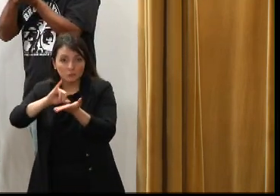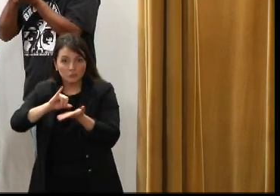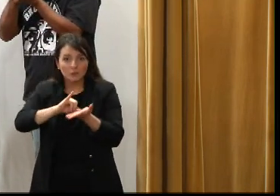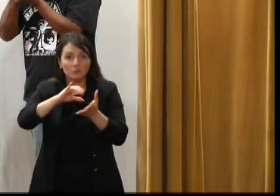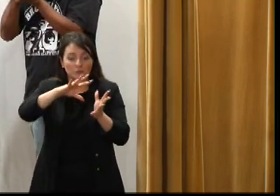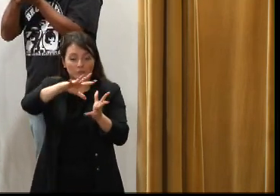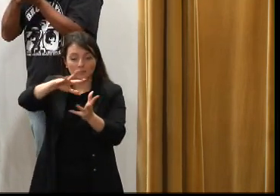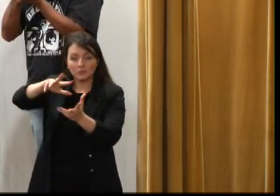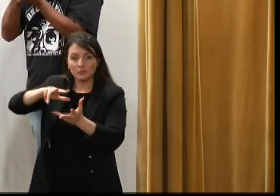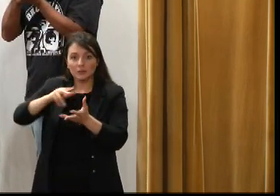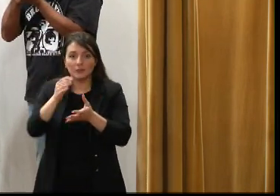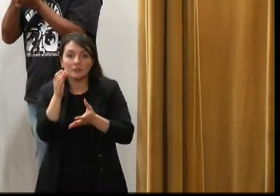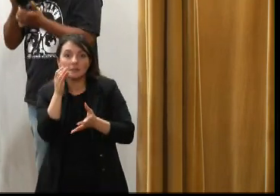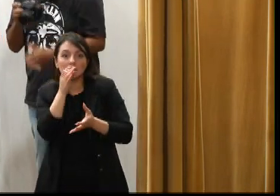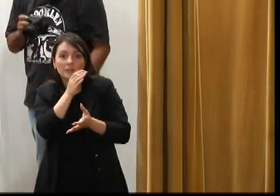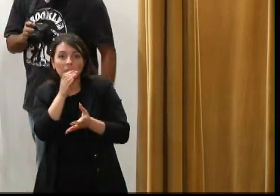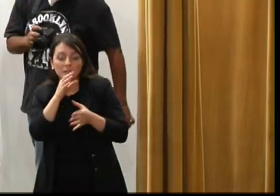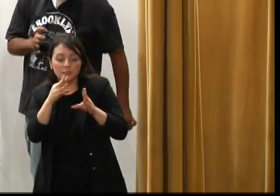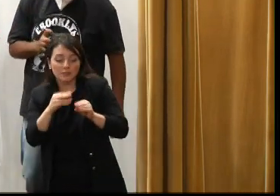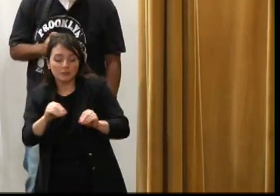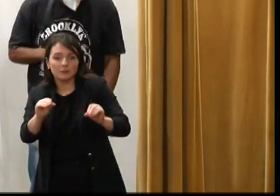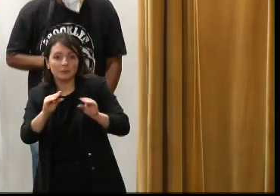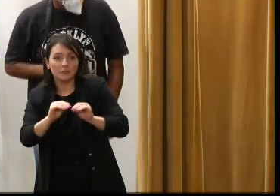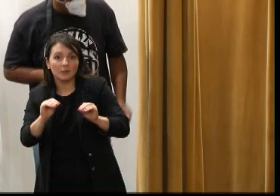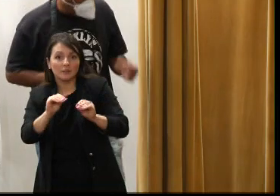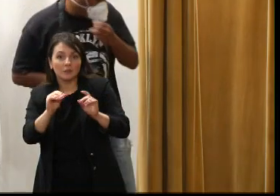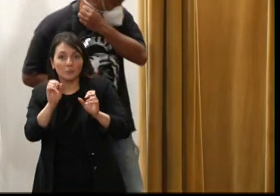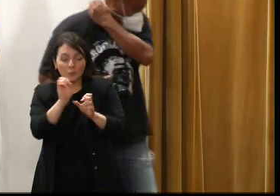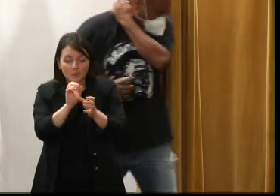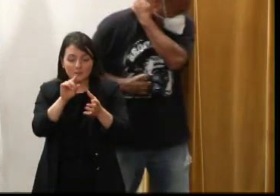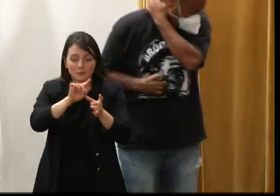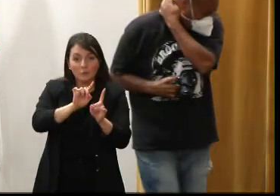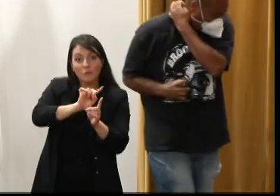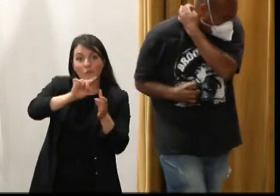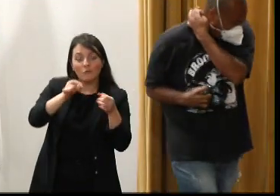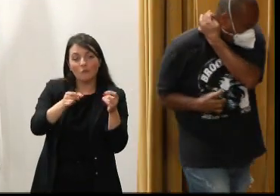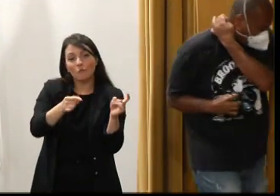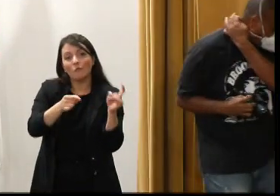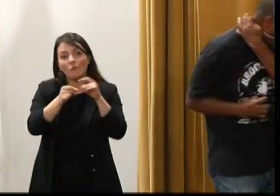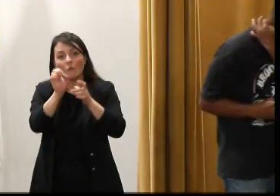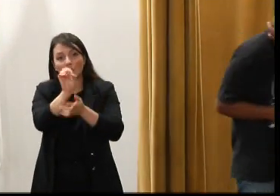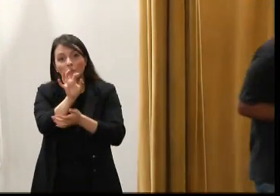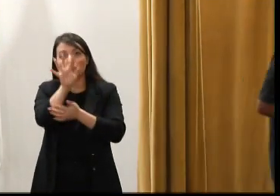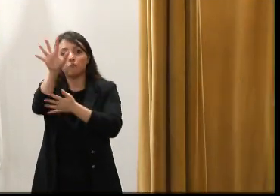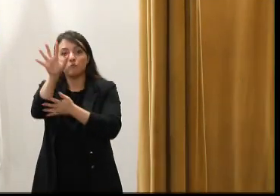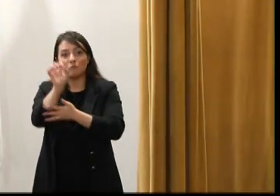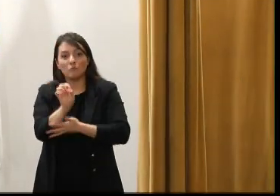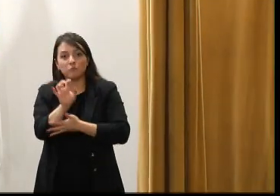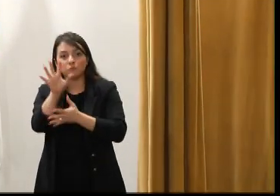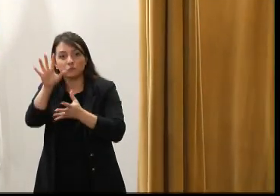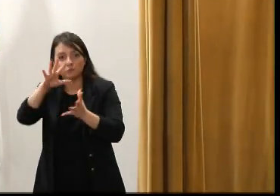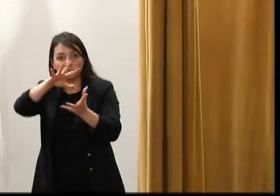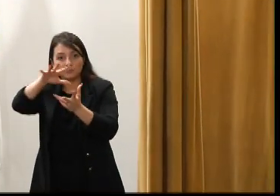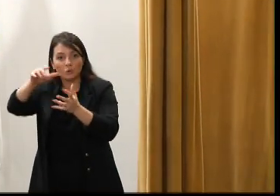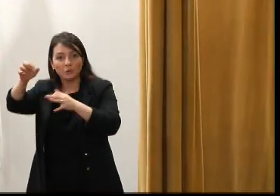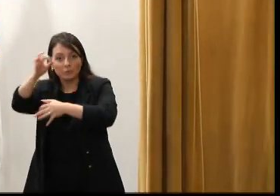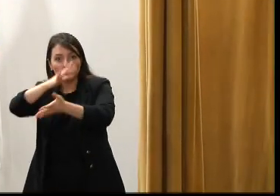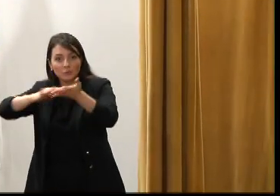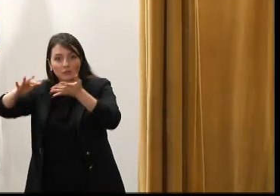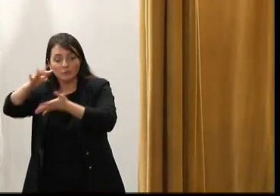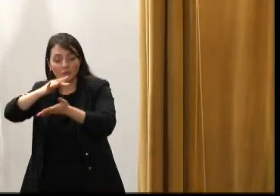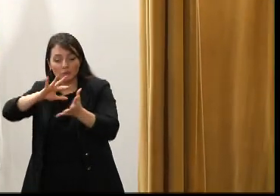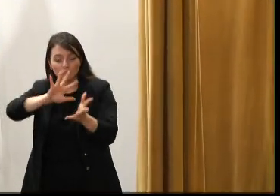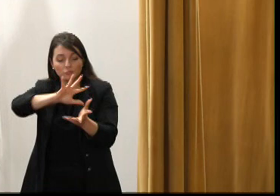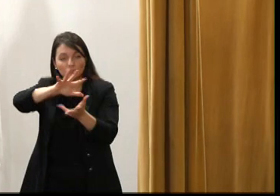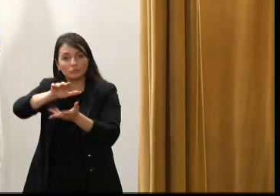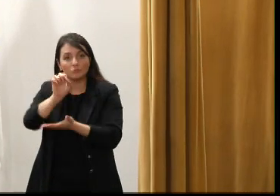solo, e essa energia é refletida de volta para o espaço sob forma de infravermelho. Parte dessa energia é interceptada por